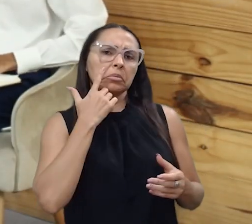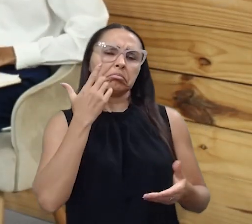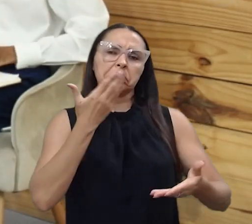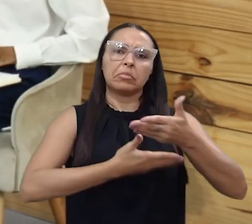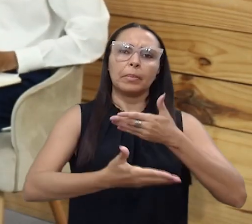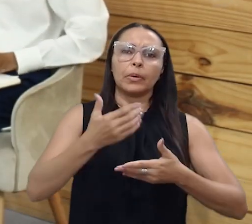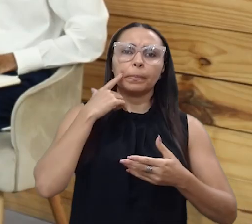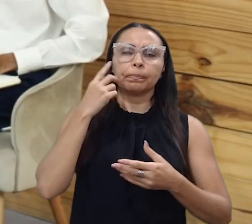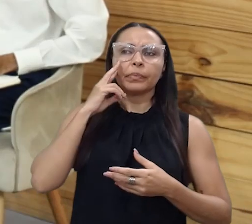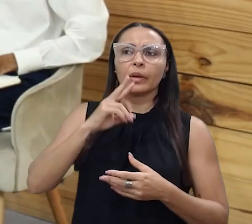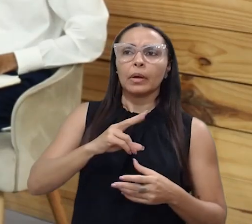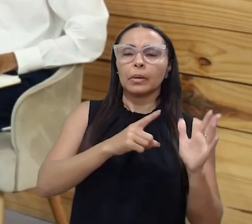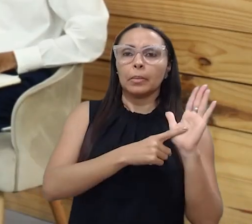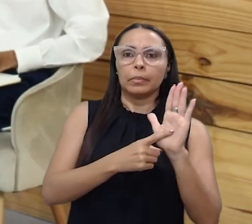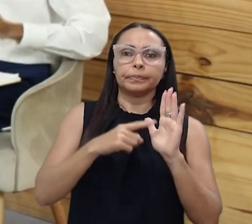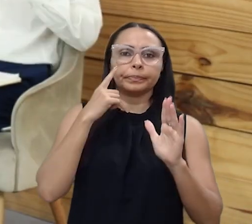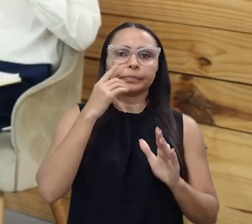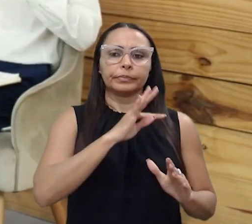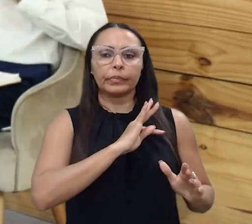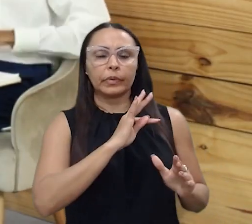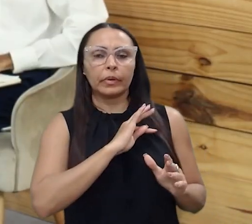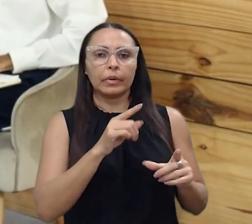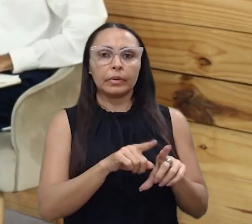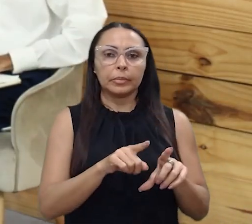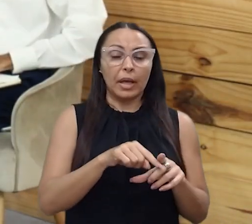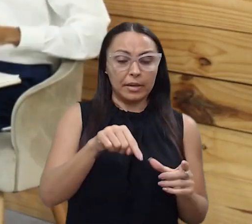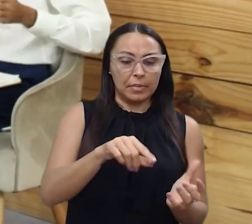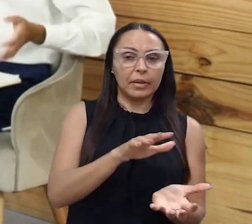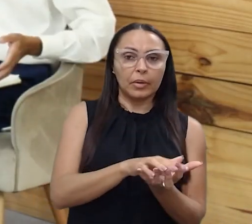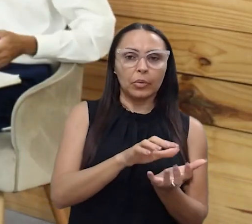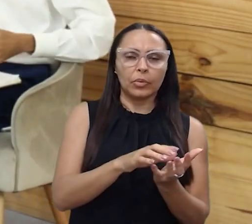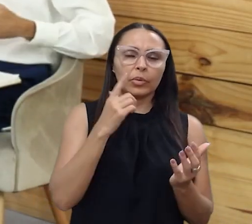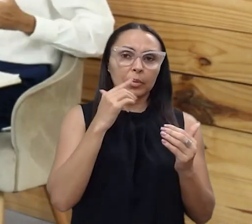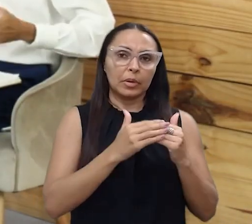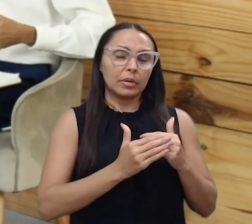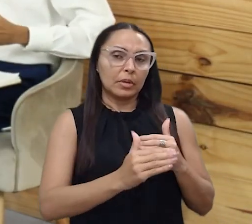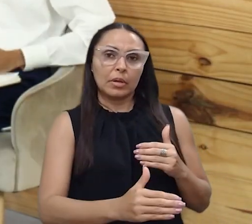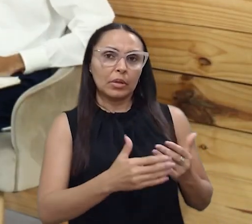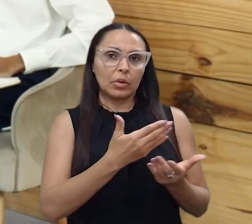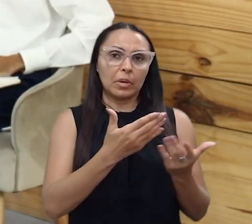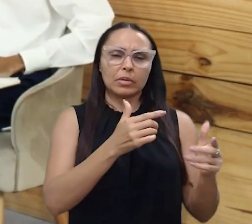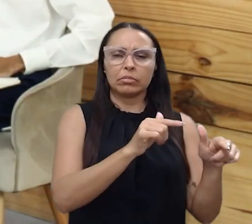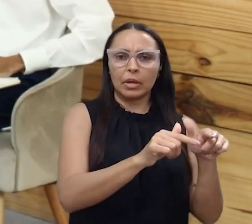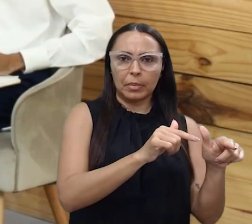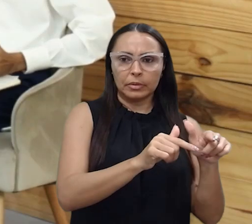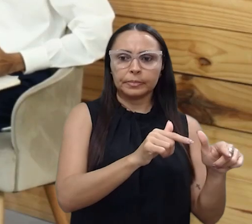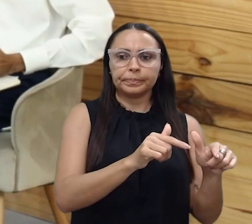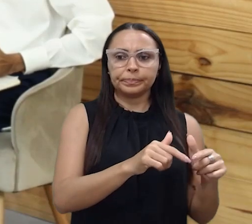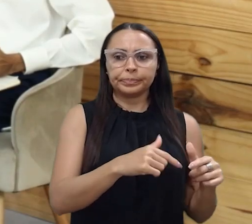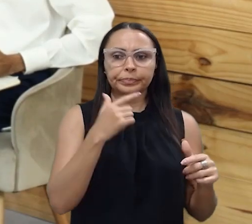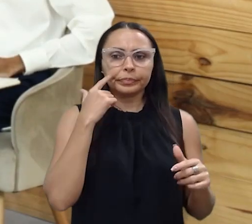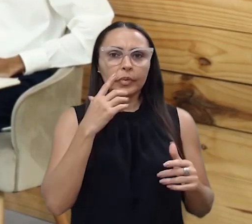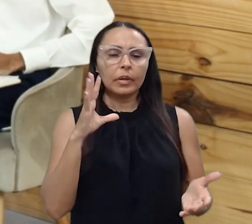ele o TEP, o Teatro de Estudantes de Pernambuco, coordenado por Hermílio Borba Filho, e a partir de lá que ele começa o trabalho dele